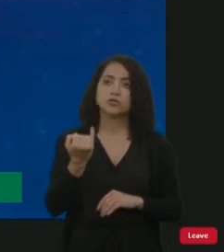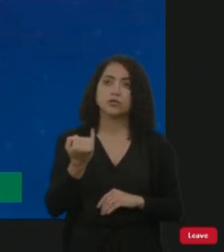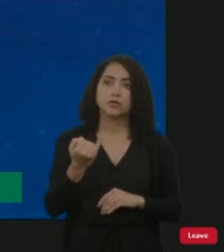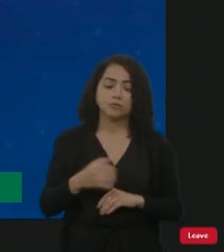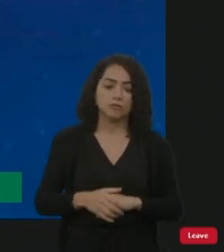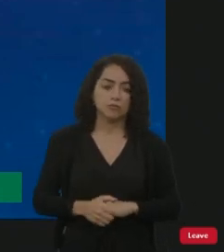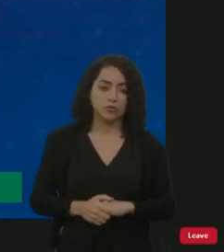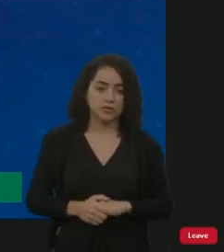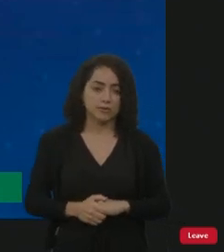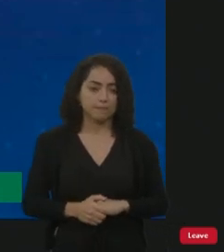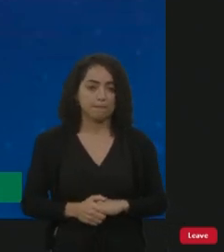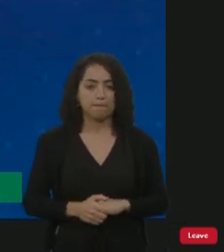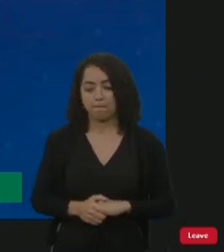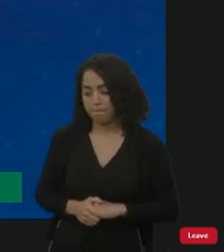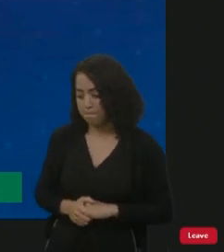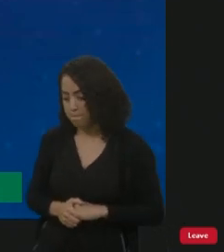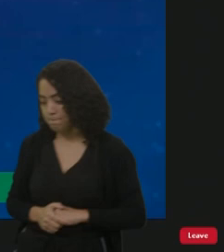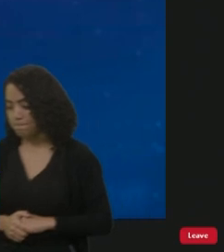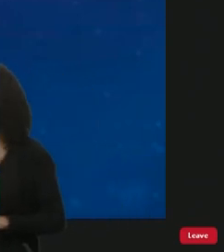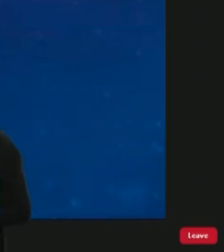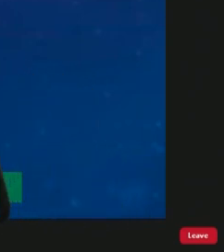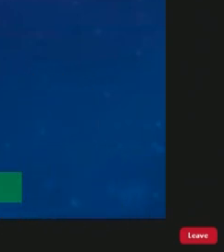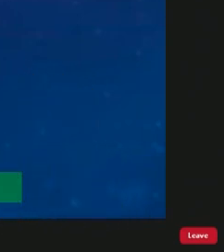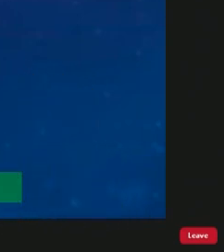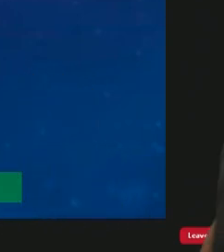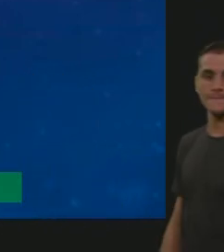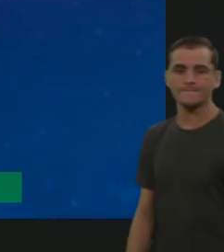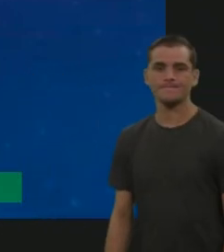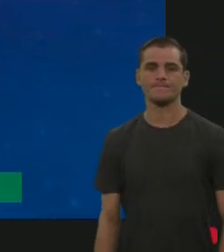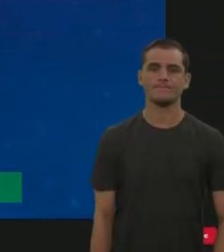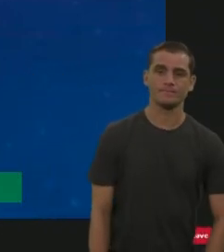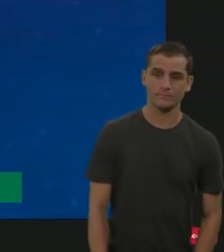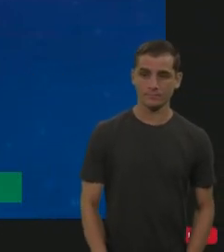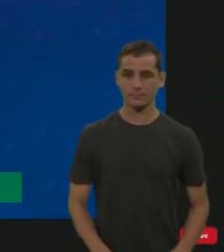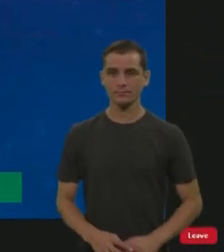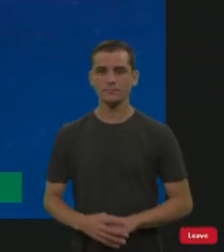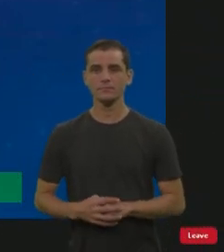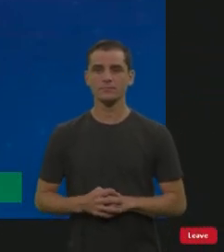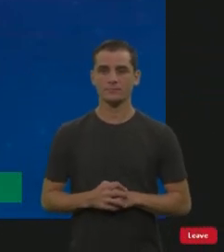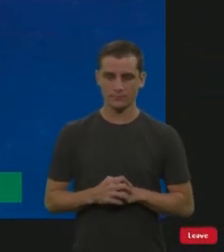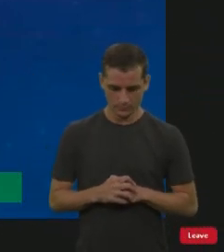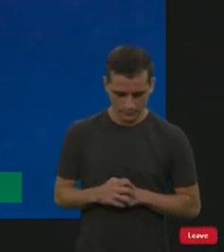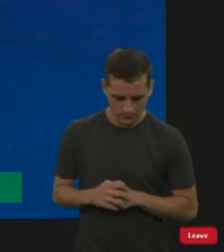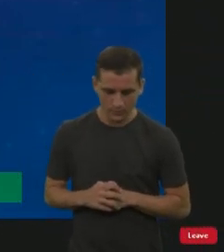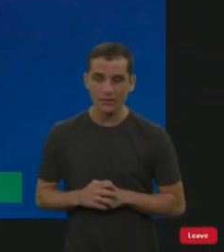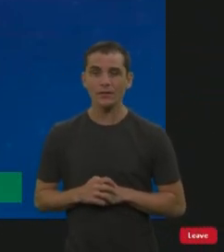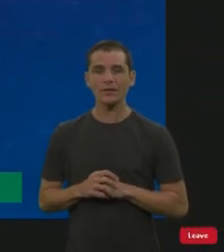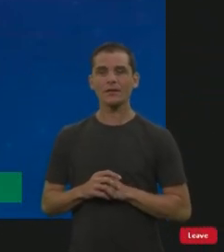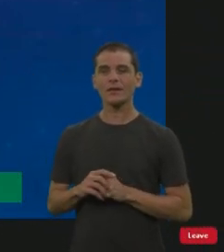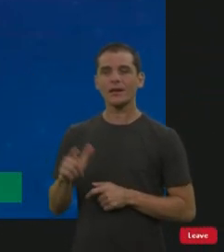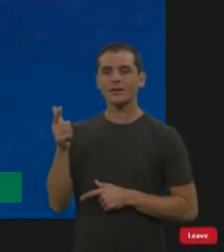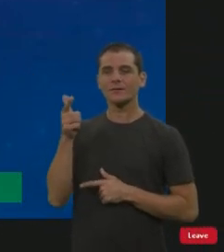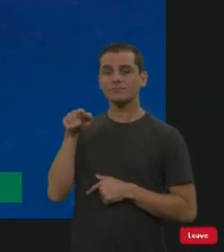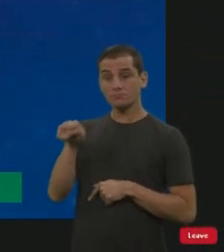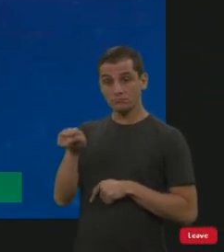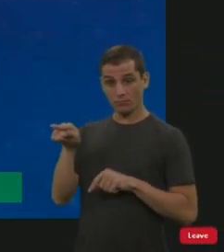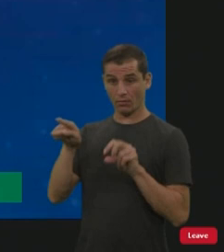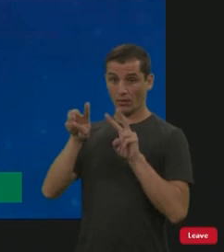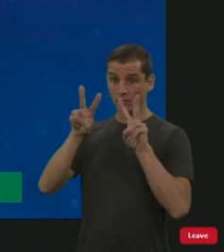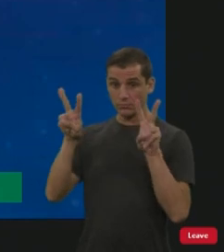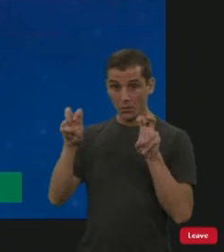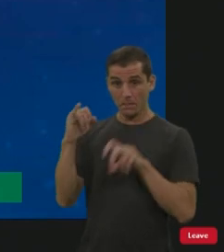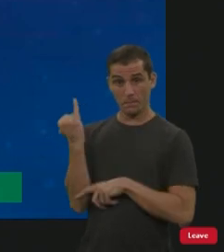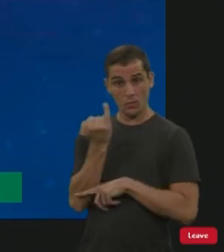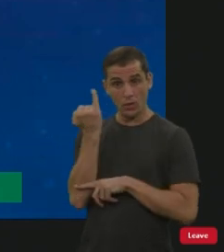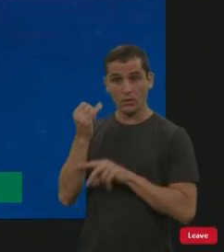gente conseguir diminuir, né, abreviar esse tempo de diagnóstico desse paciente, porque a gente